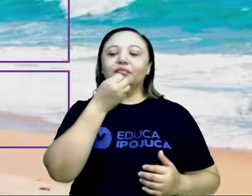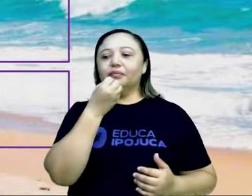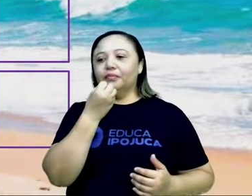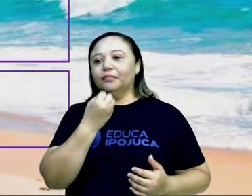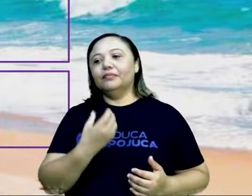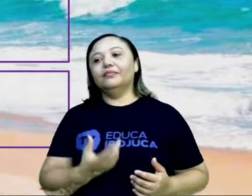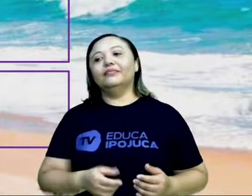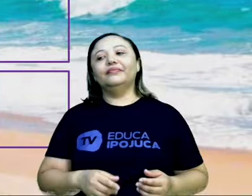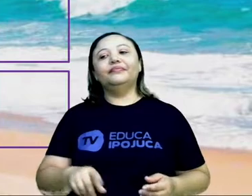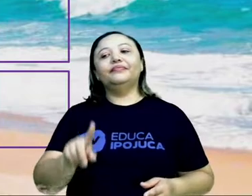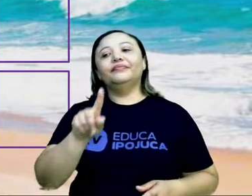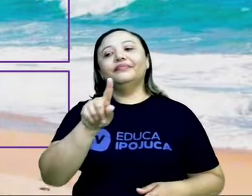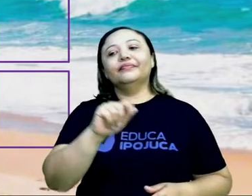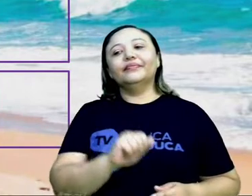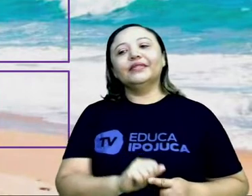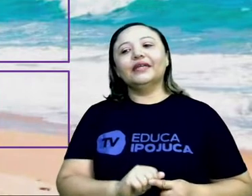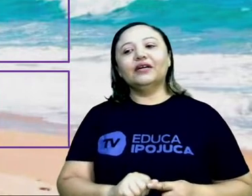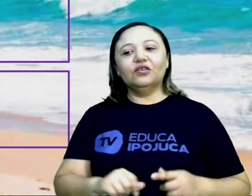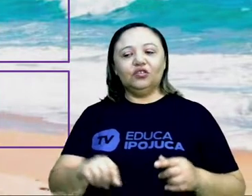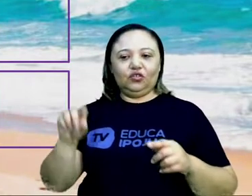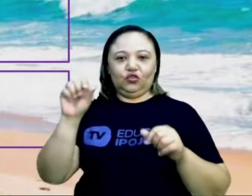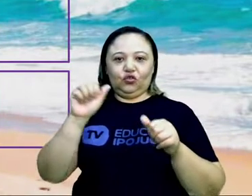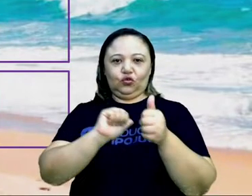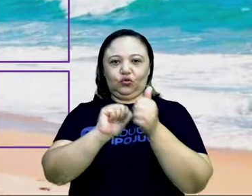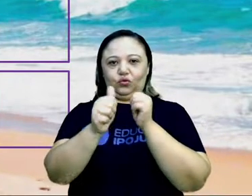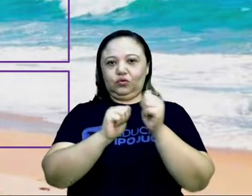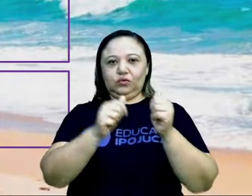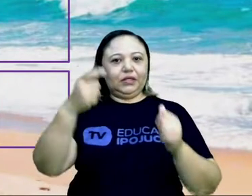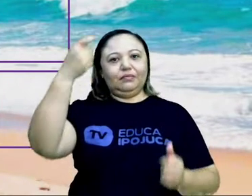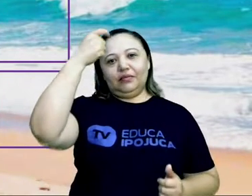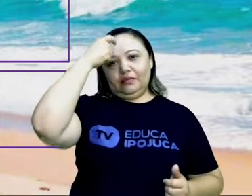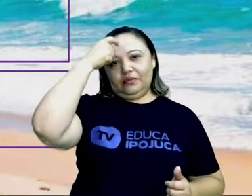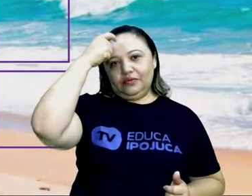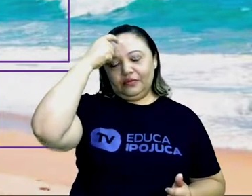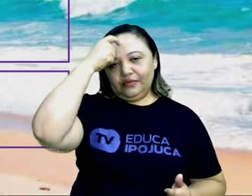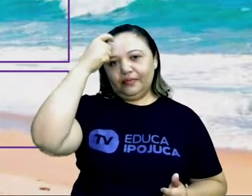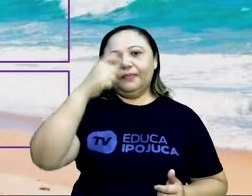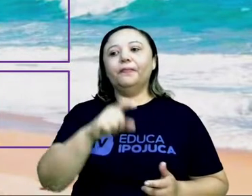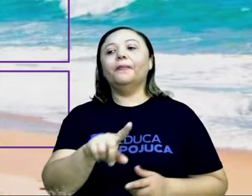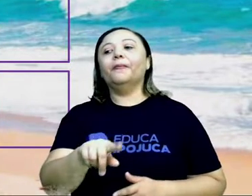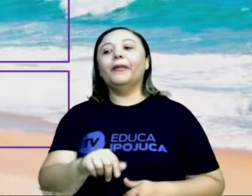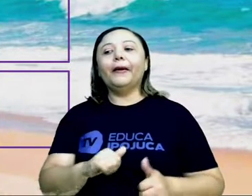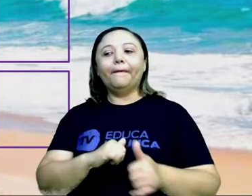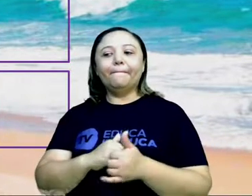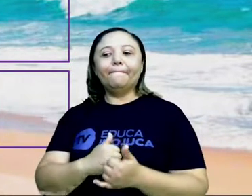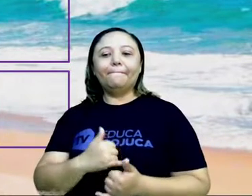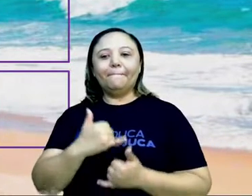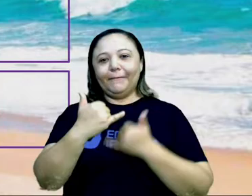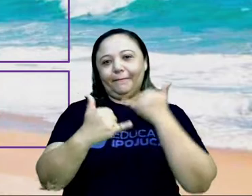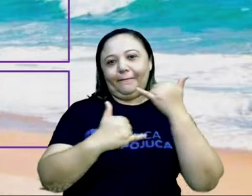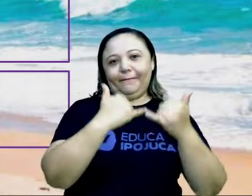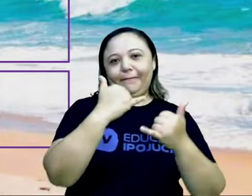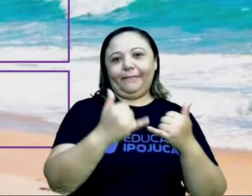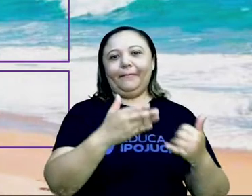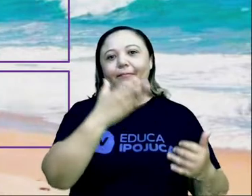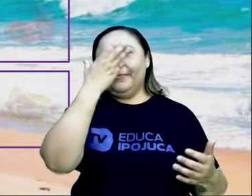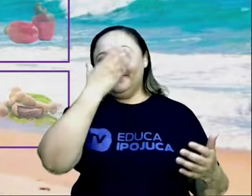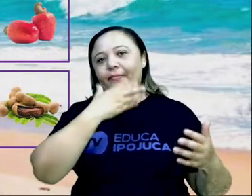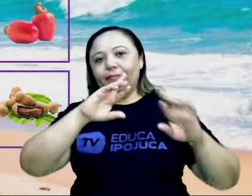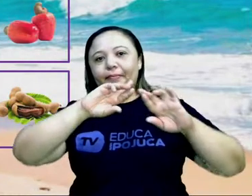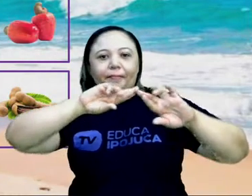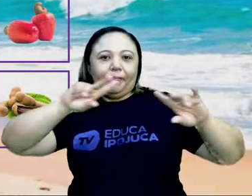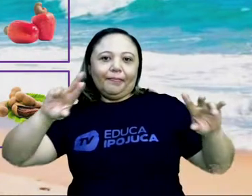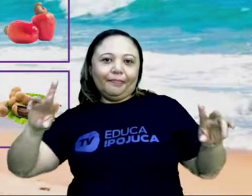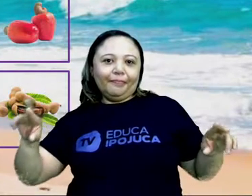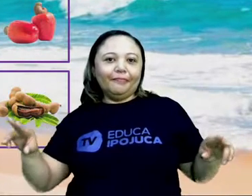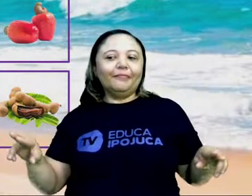jogo da memória, pois é. Nesse jogo da memória que eu elaborei aqui para vocês, a gente vai brincar com frutas. Pois é.